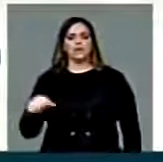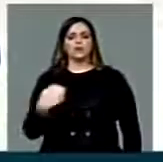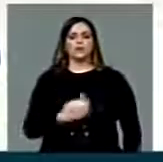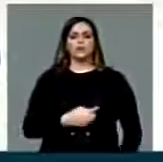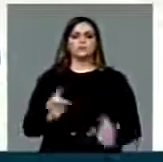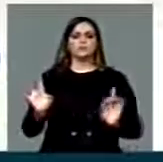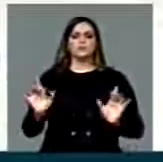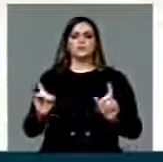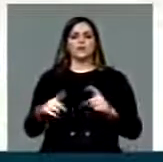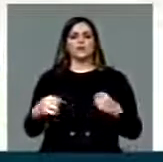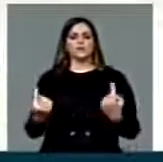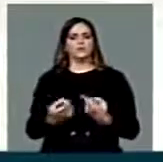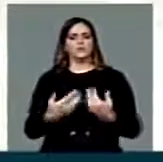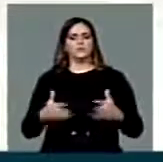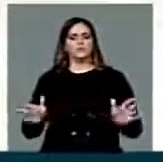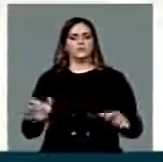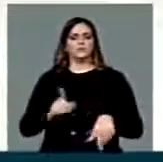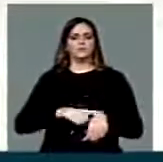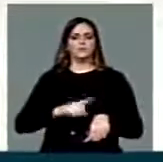que foram